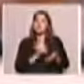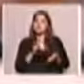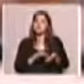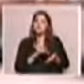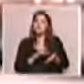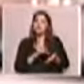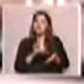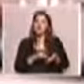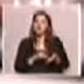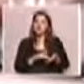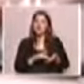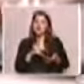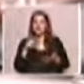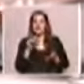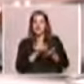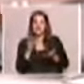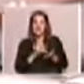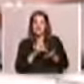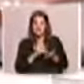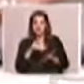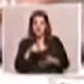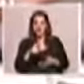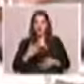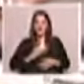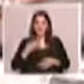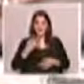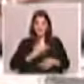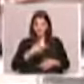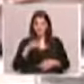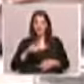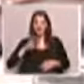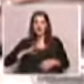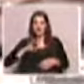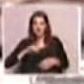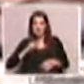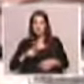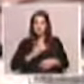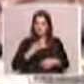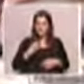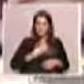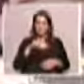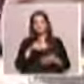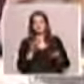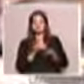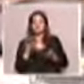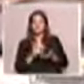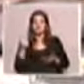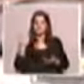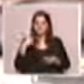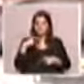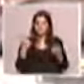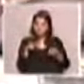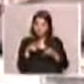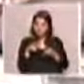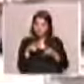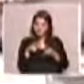em versão CD, portanto é o livro. Portanto, este é um DVD, o Queijo Serra da Estrela em DVD, e o livro que mostramos há bocadinho está